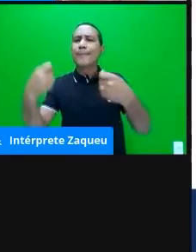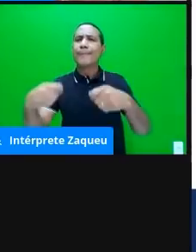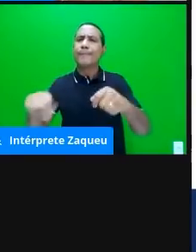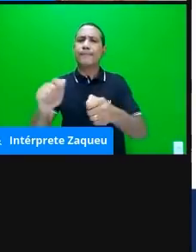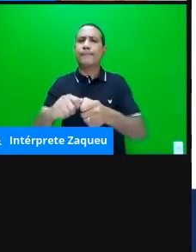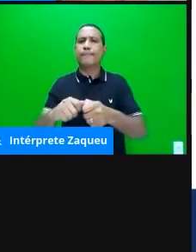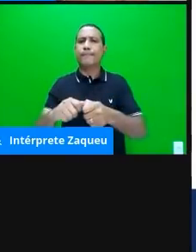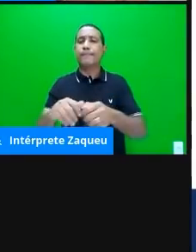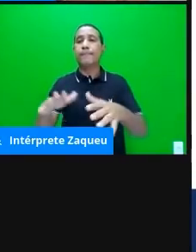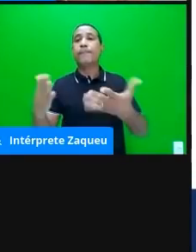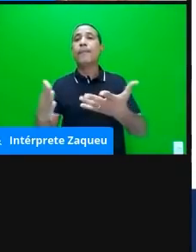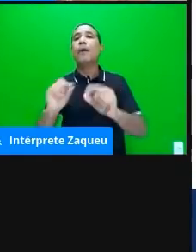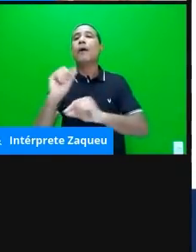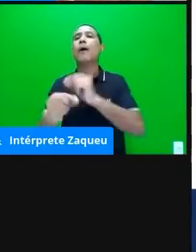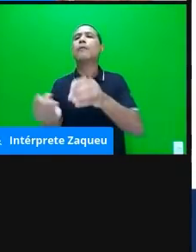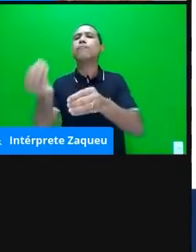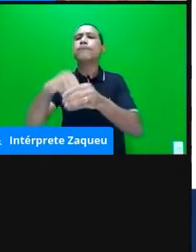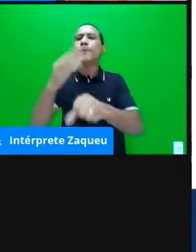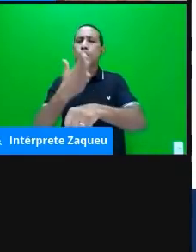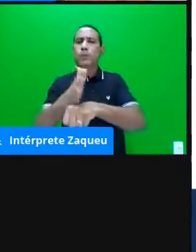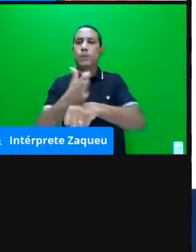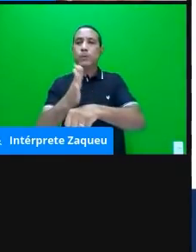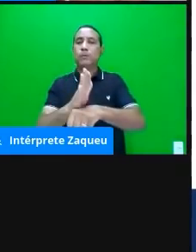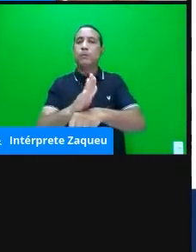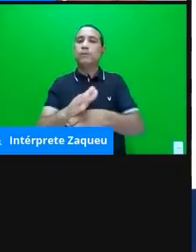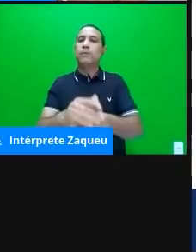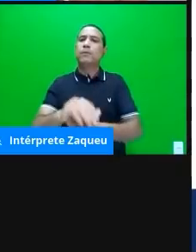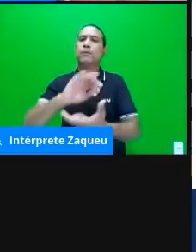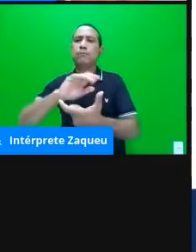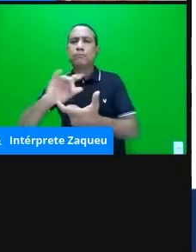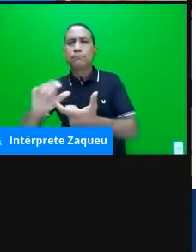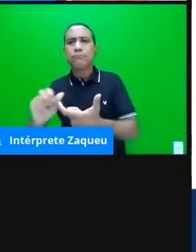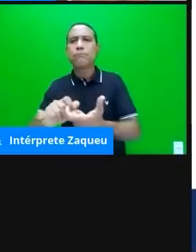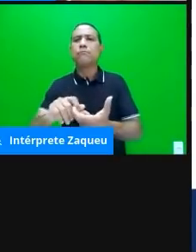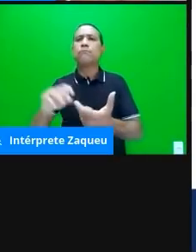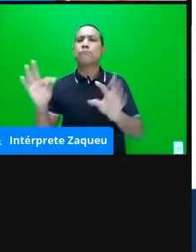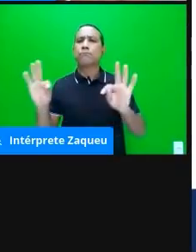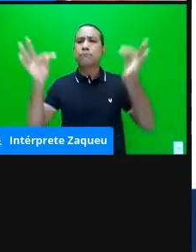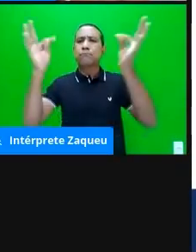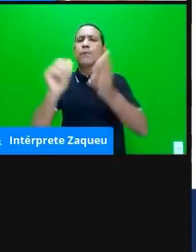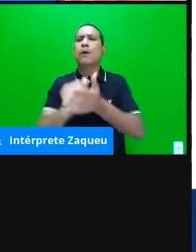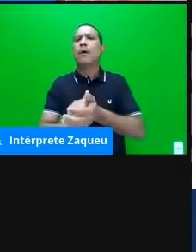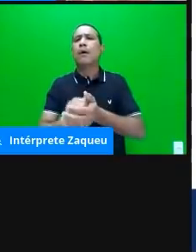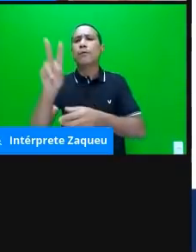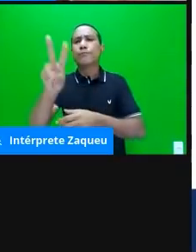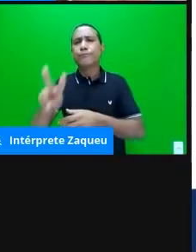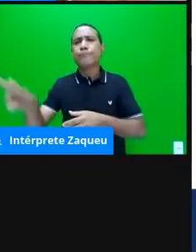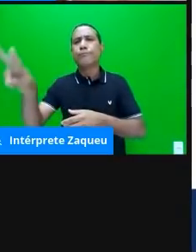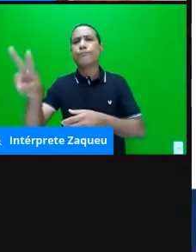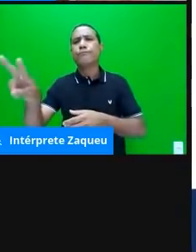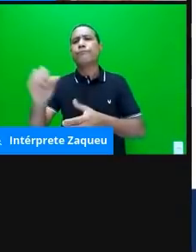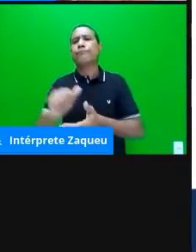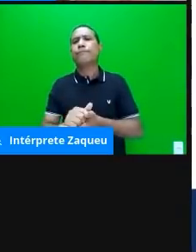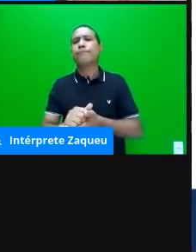né? Inserção prática em letramento digital, visual. Nós falamos também